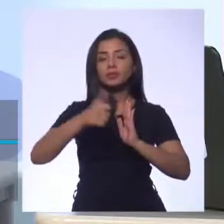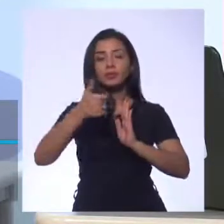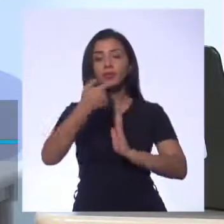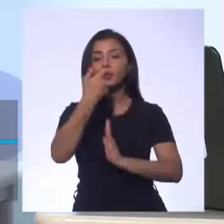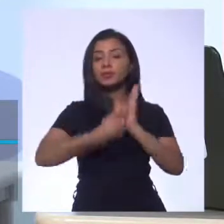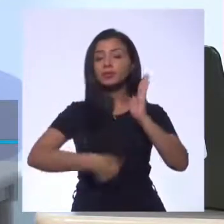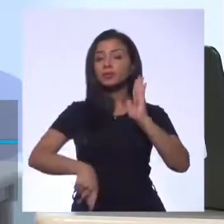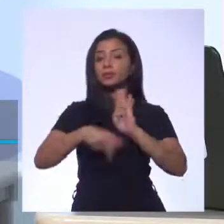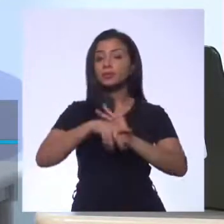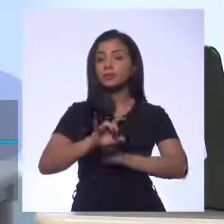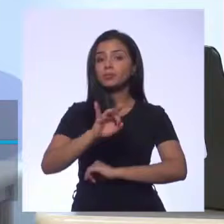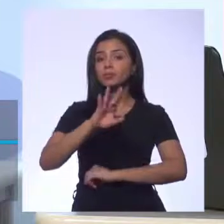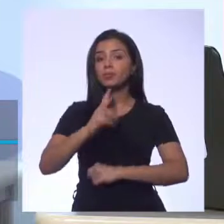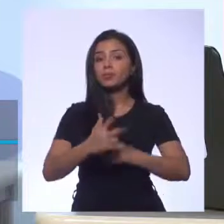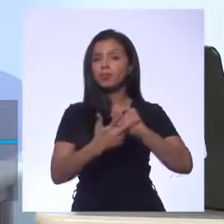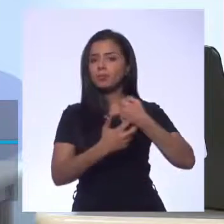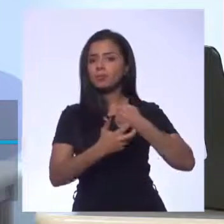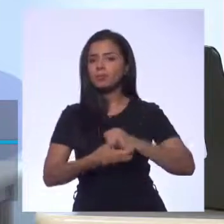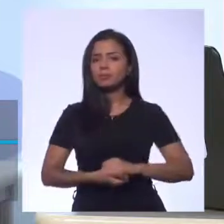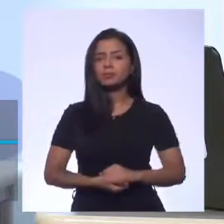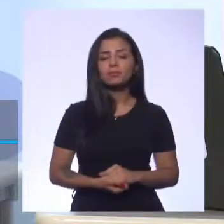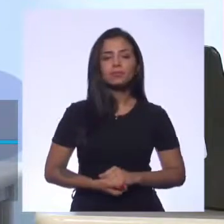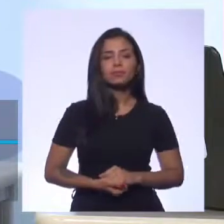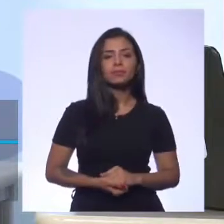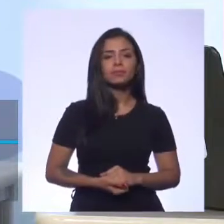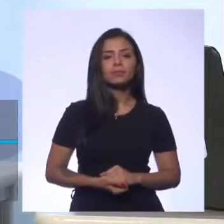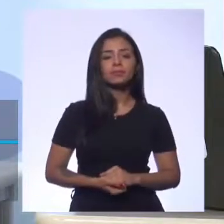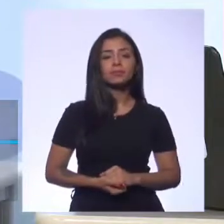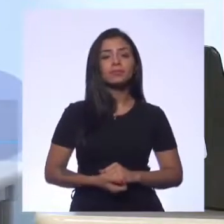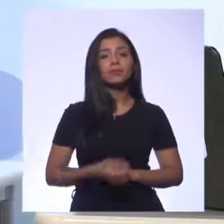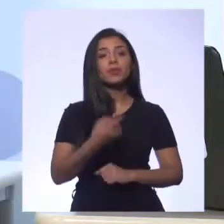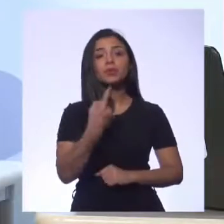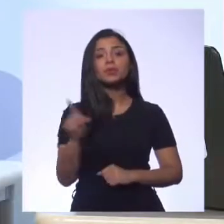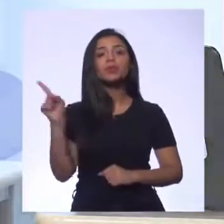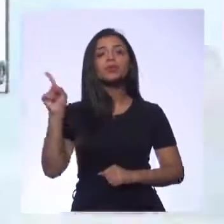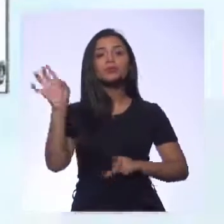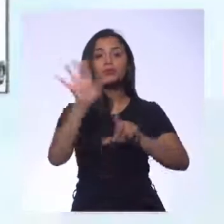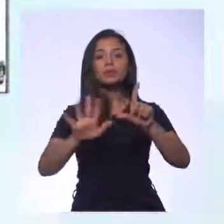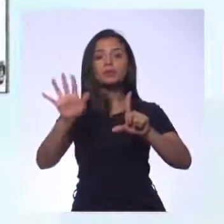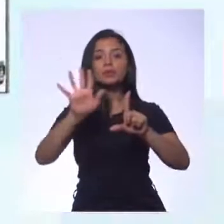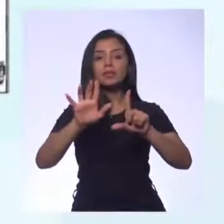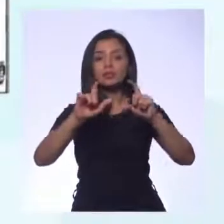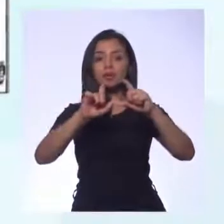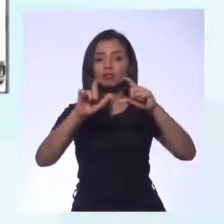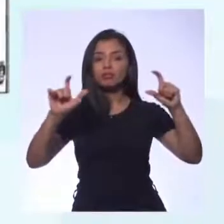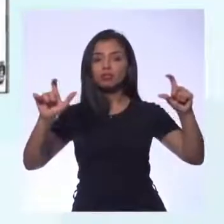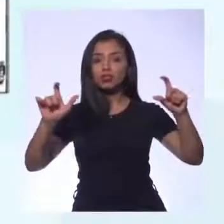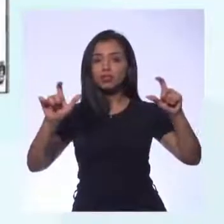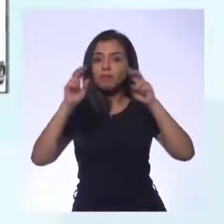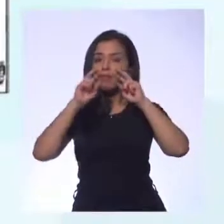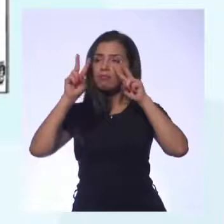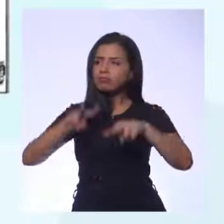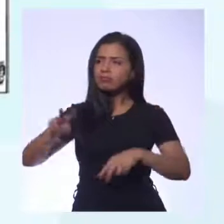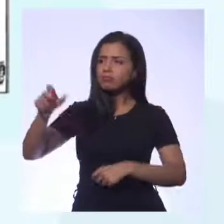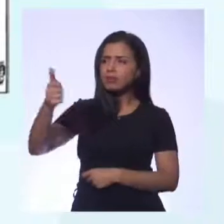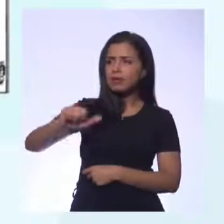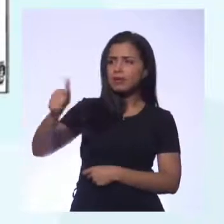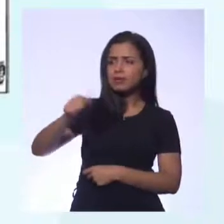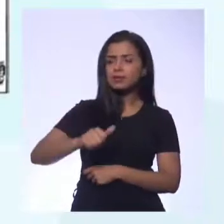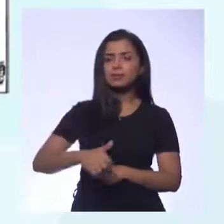somente com verbos. E a última imagem é uma tirinha para analisar. Consegue lê-la ainda aí?